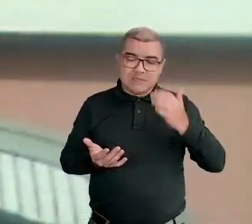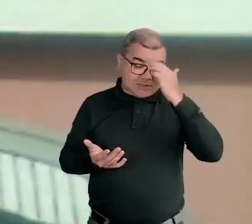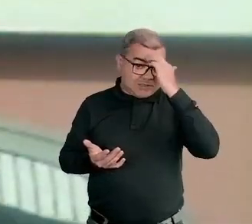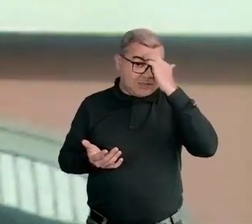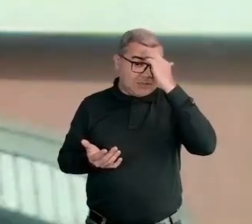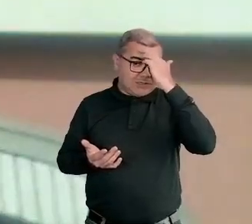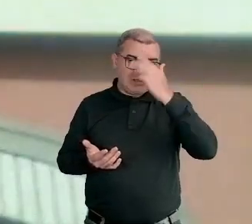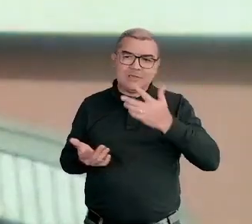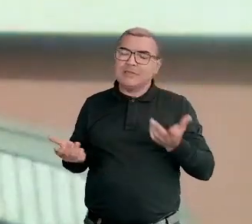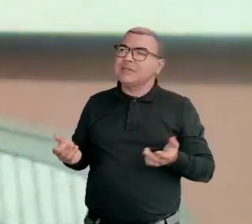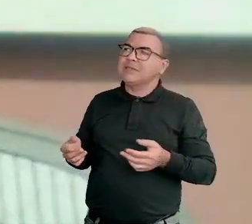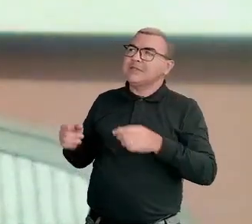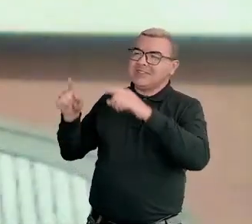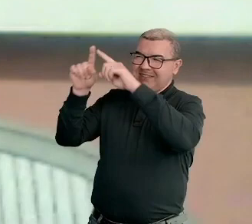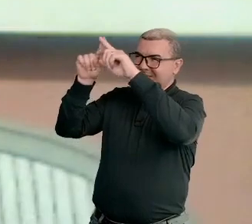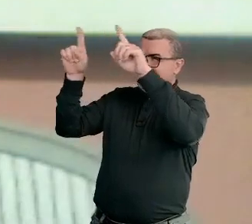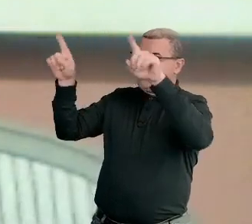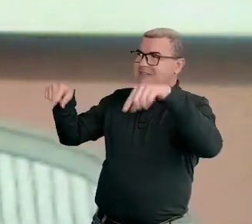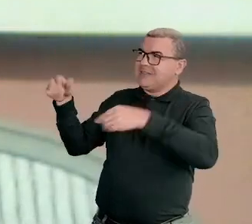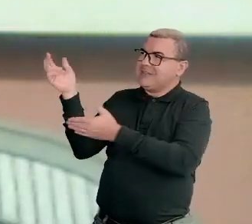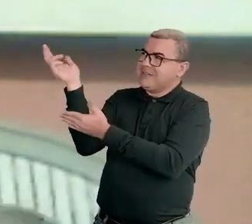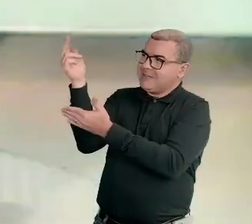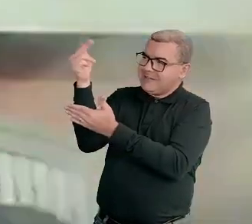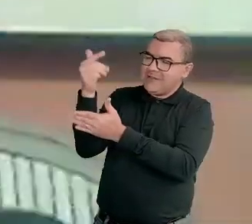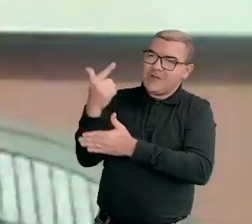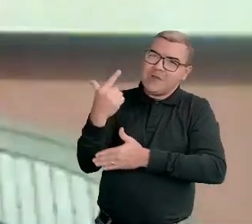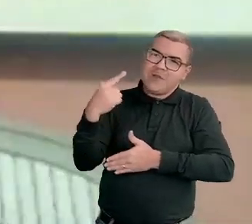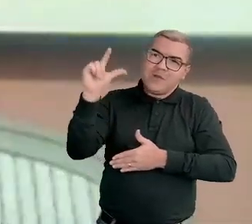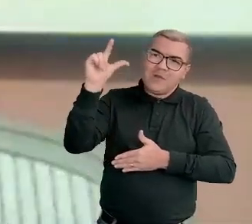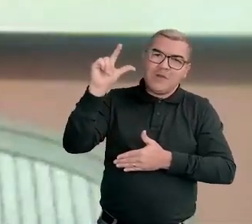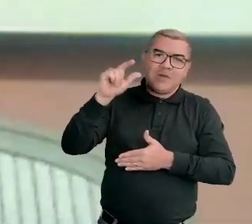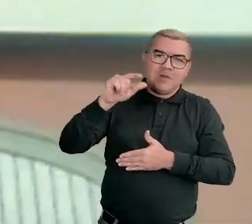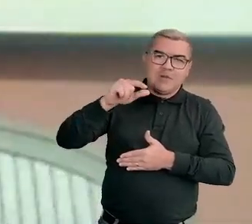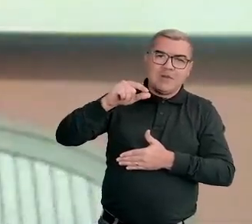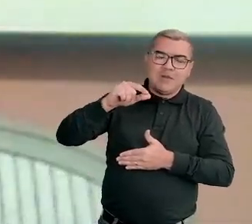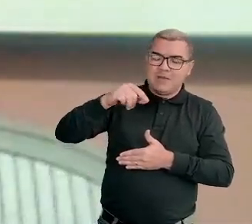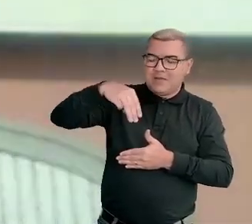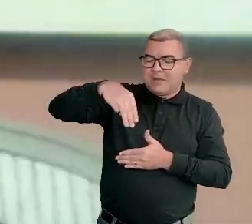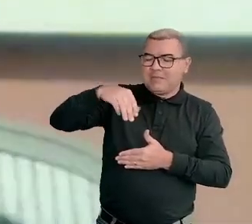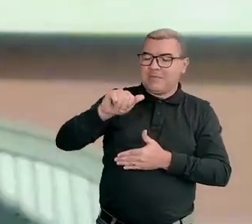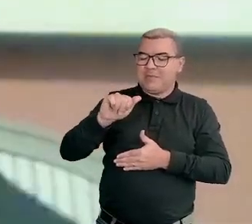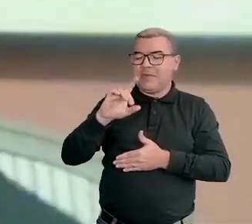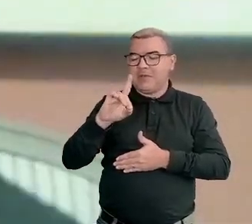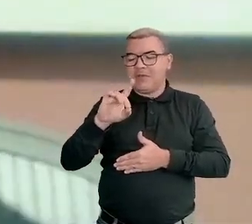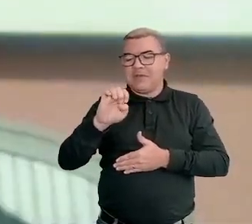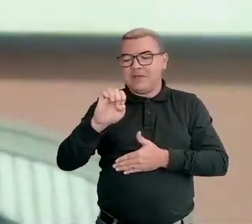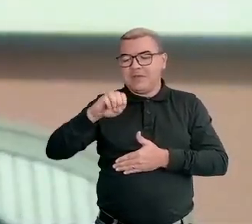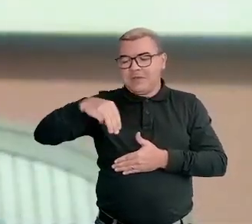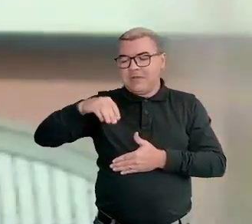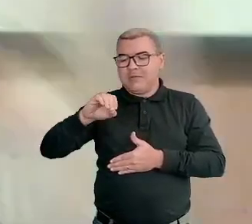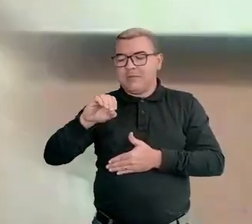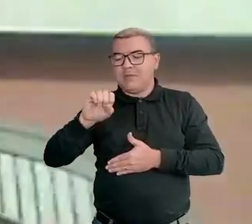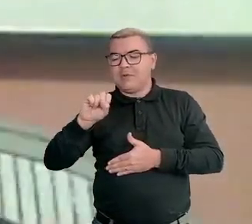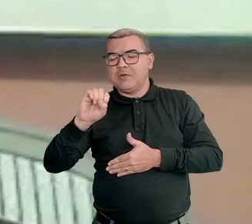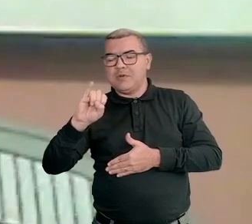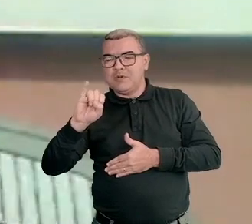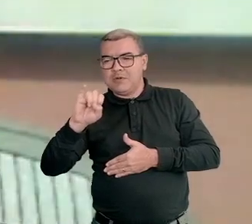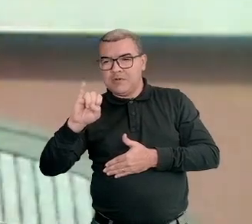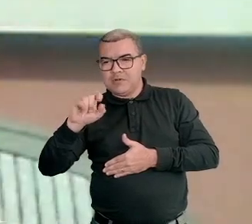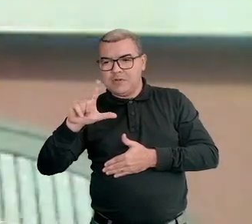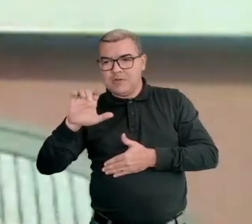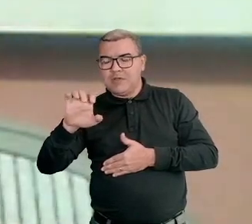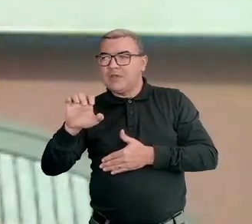aquela Mademoiselle Vespúcio, né? Daquela primavera do Botticelli, a mesma coisa,